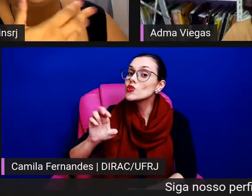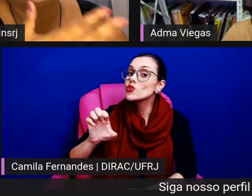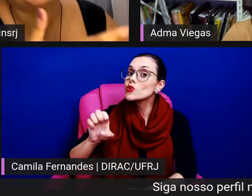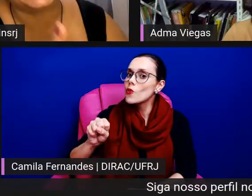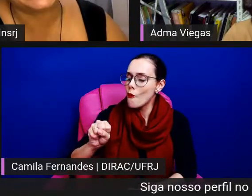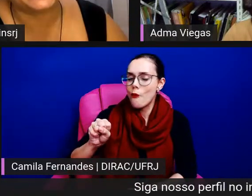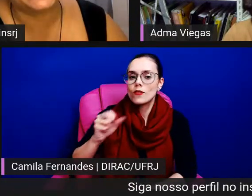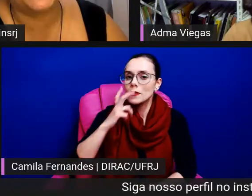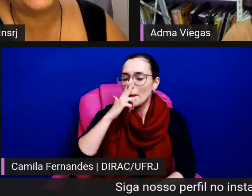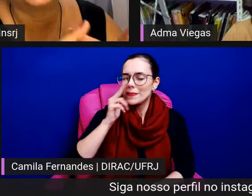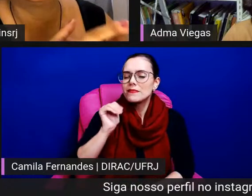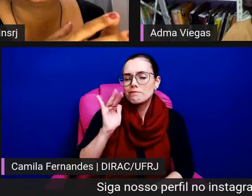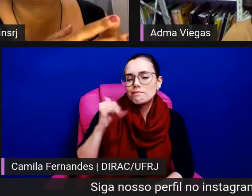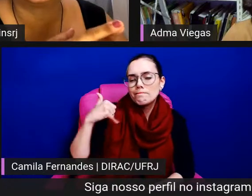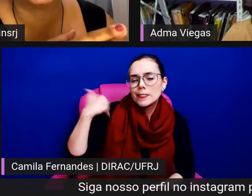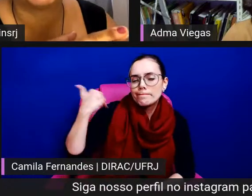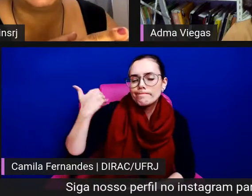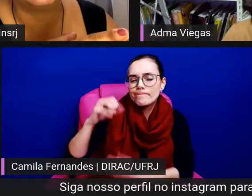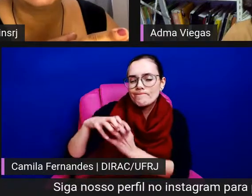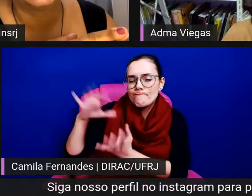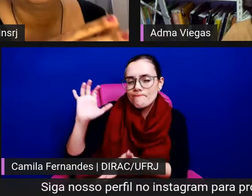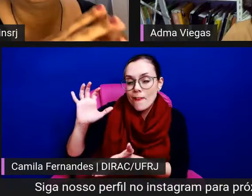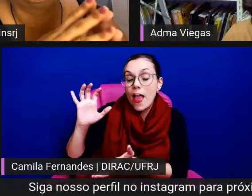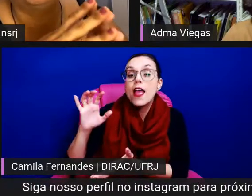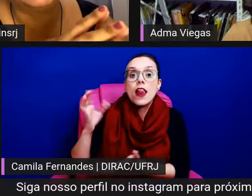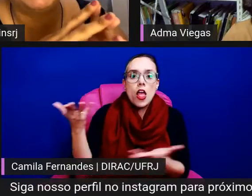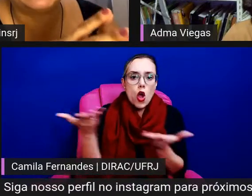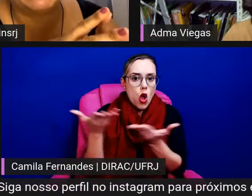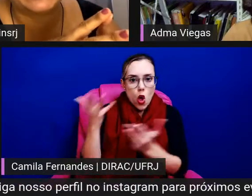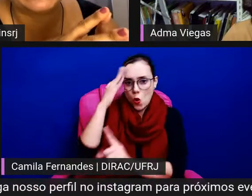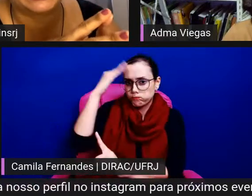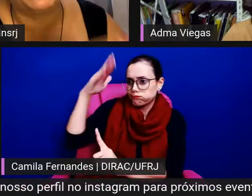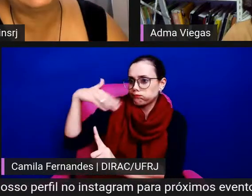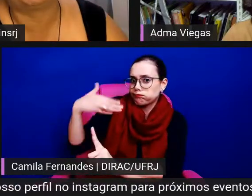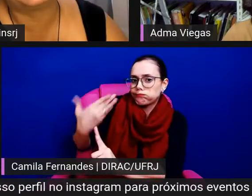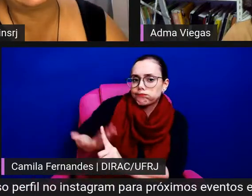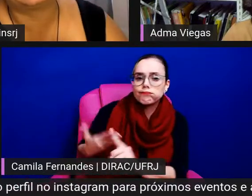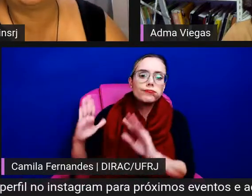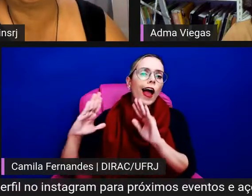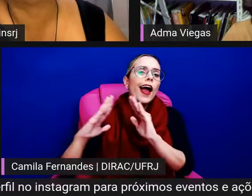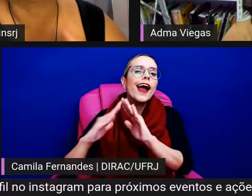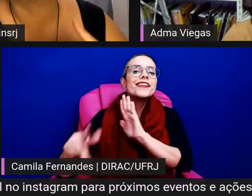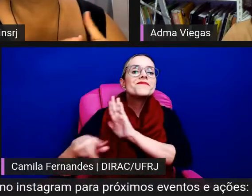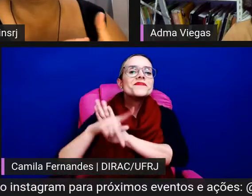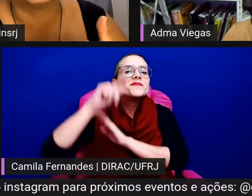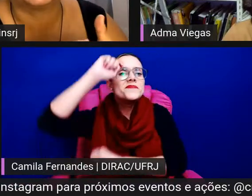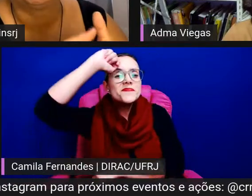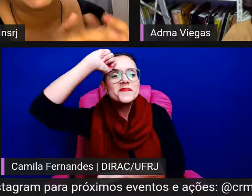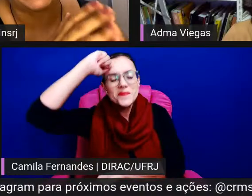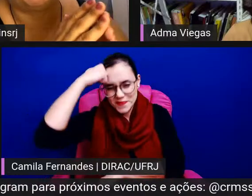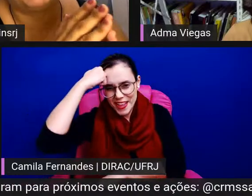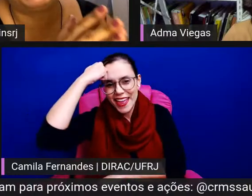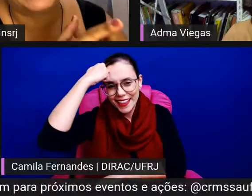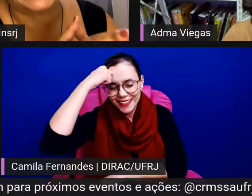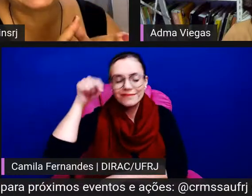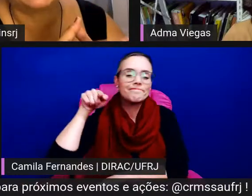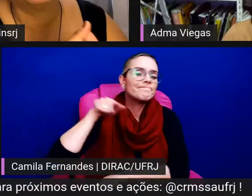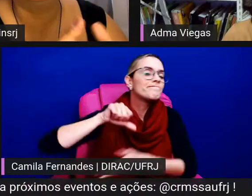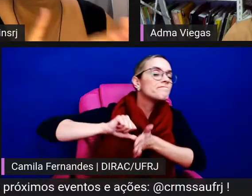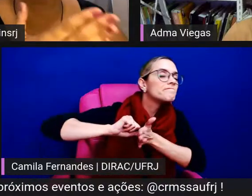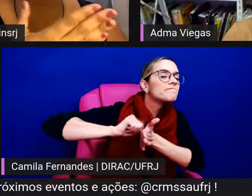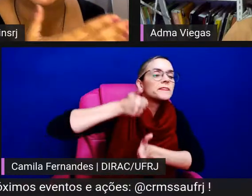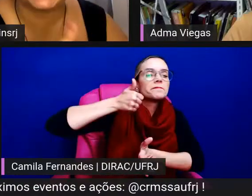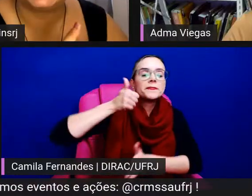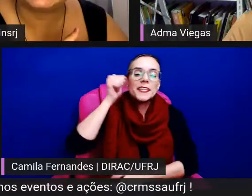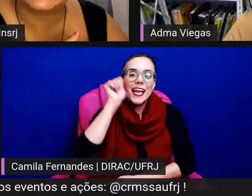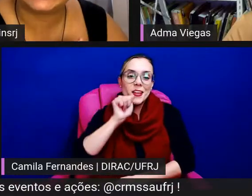que hoje é presidente de honra da Casa das Pretas, fundamental na nossa luta, foi ela também a primeira pessoa a pautar a